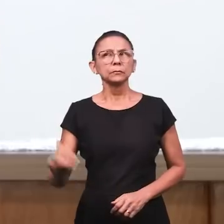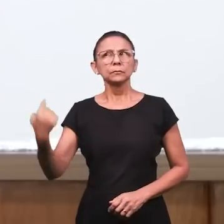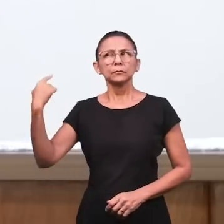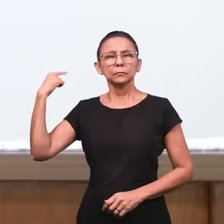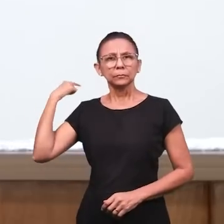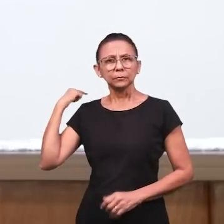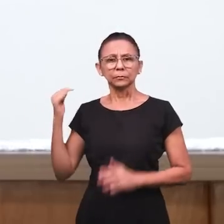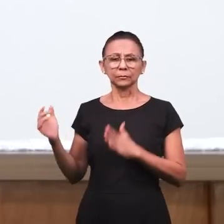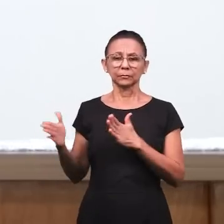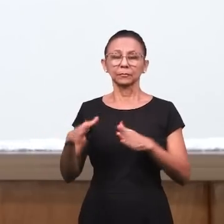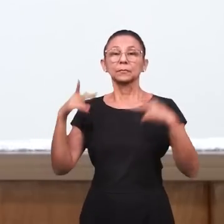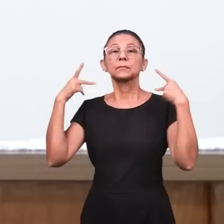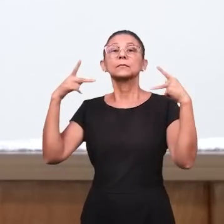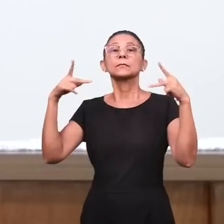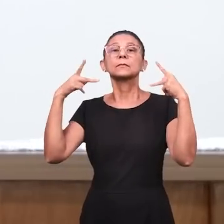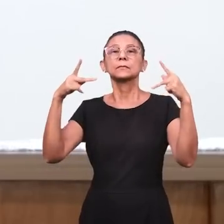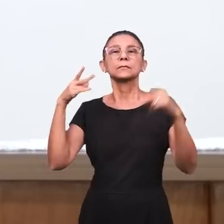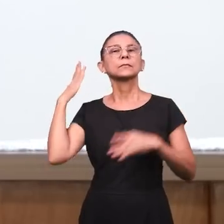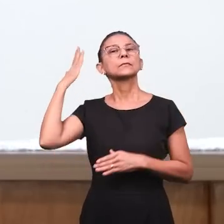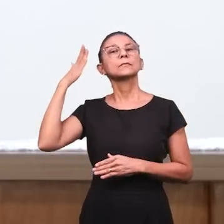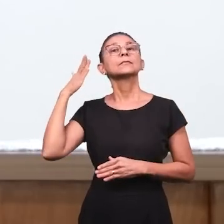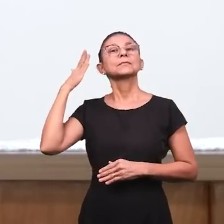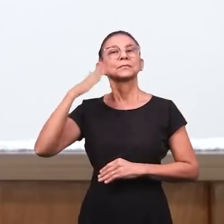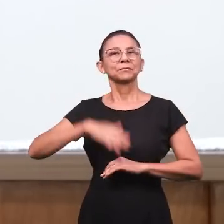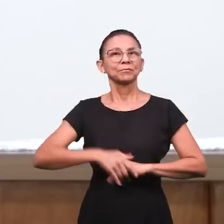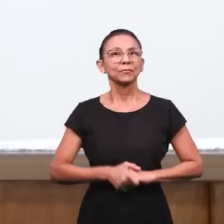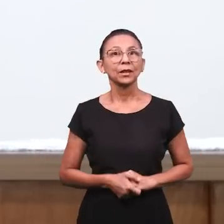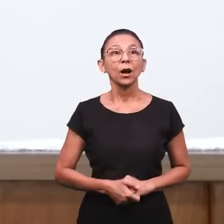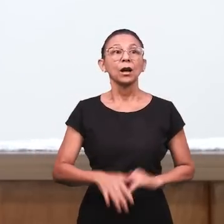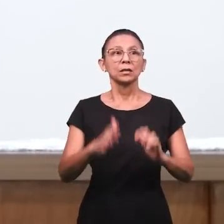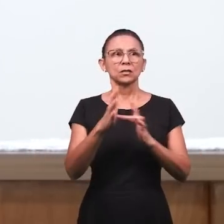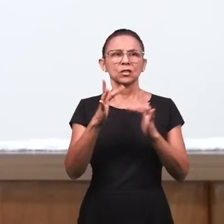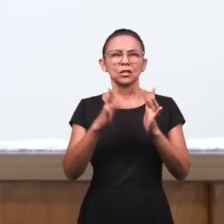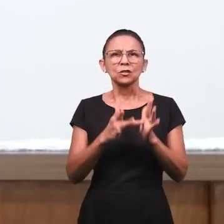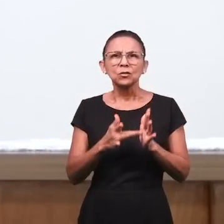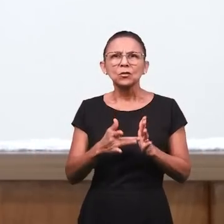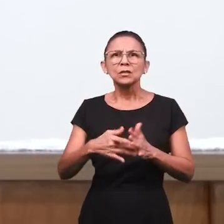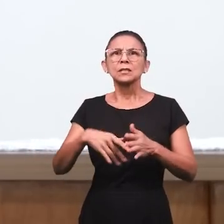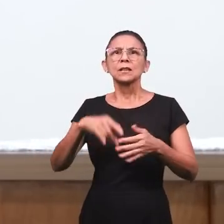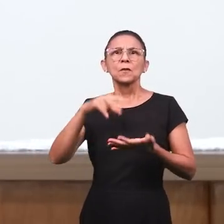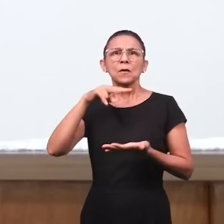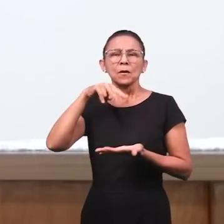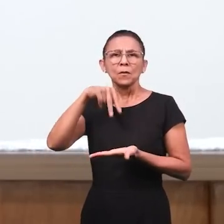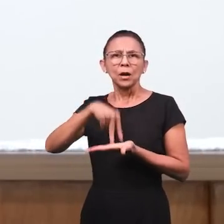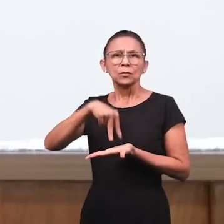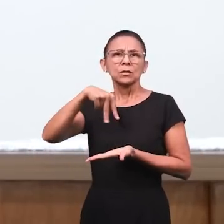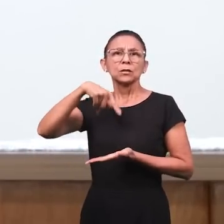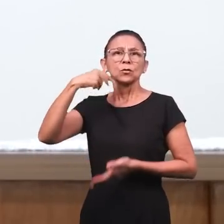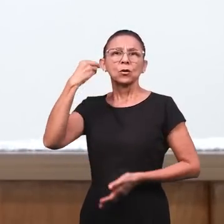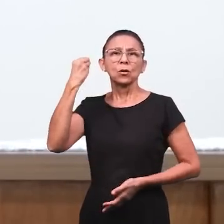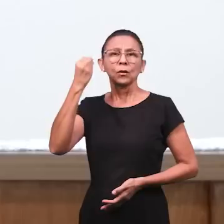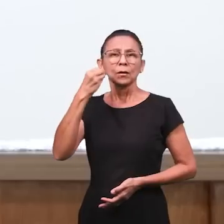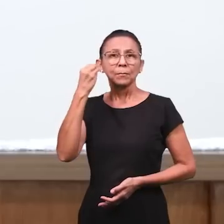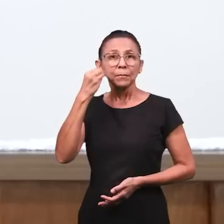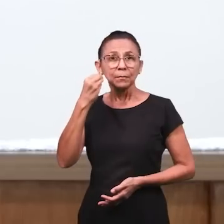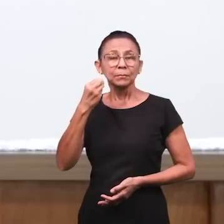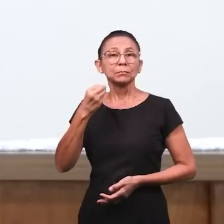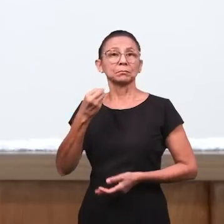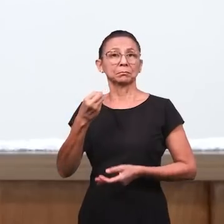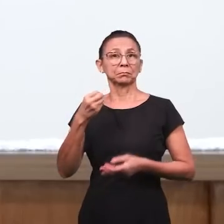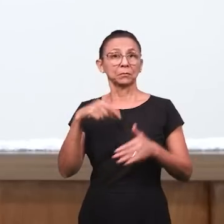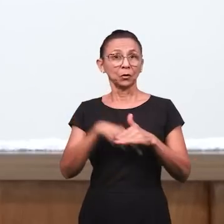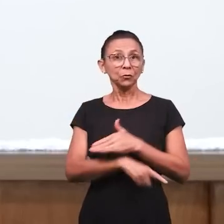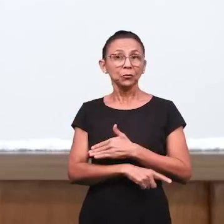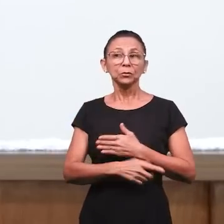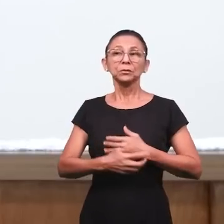daquela época pregava era a mensagem de que Jesus estava vivo. E era uma mensagem difícil de